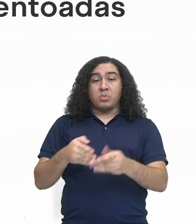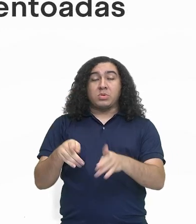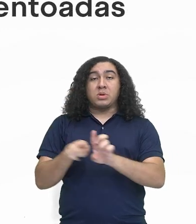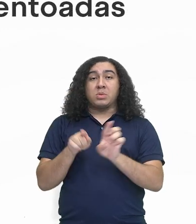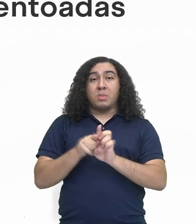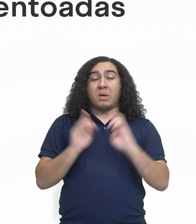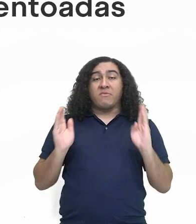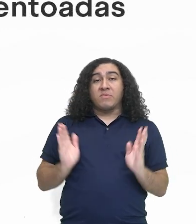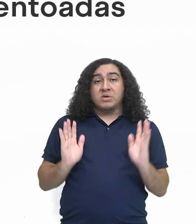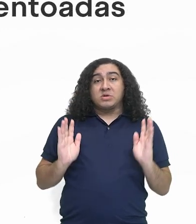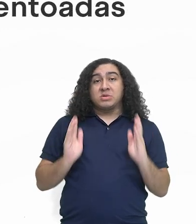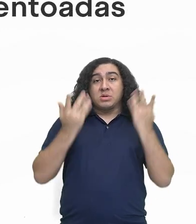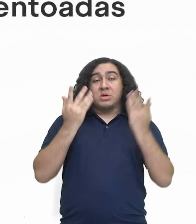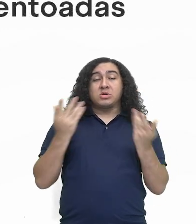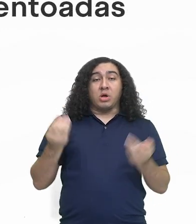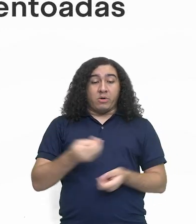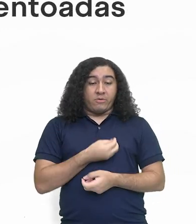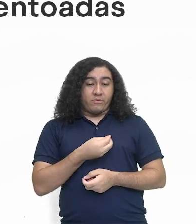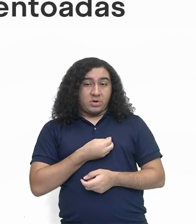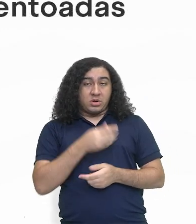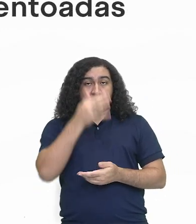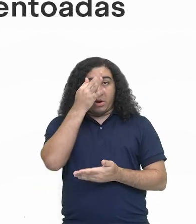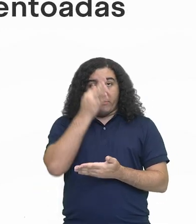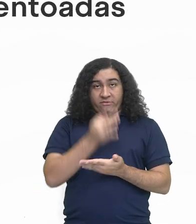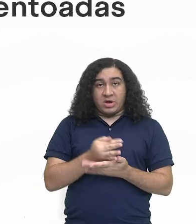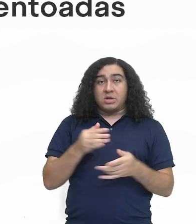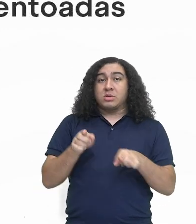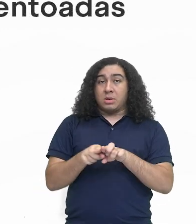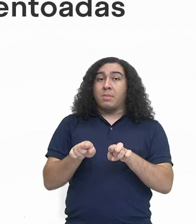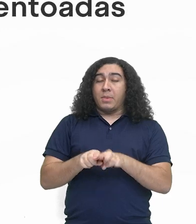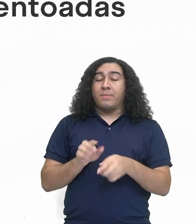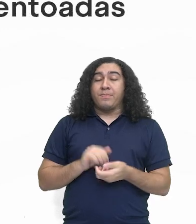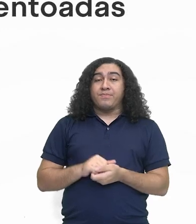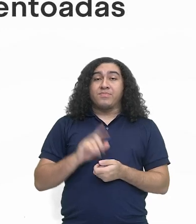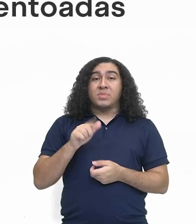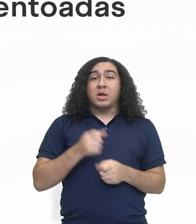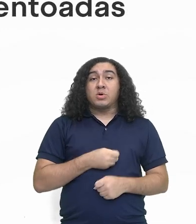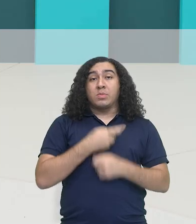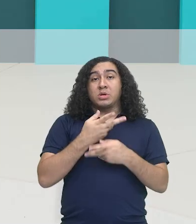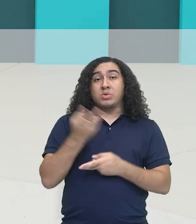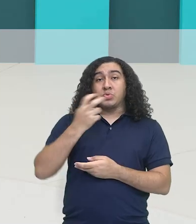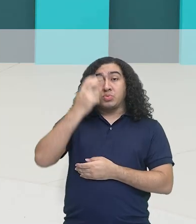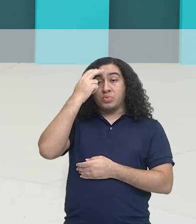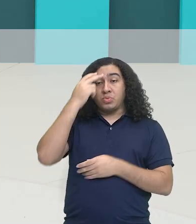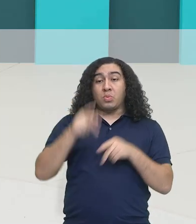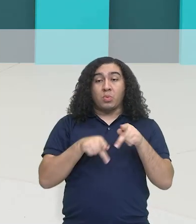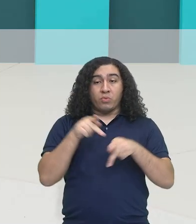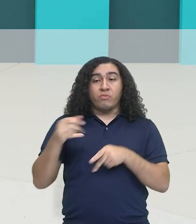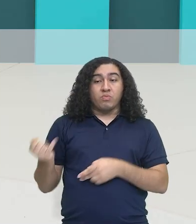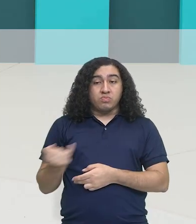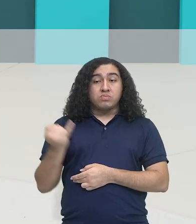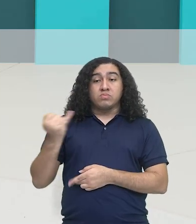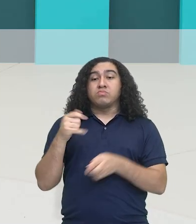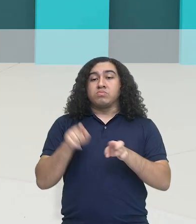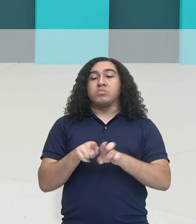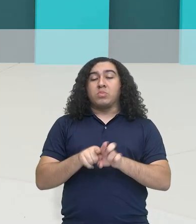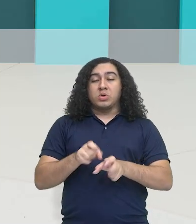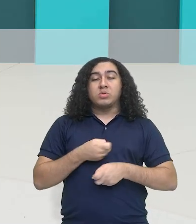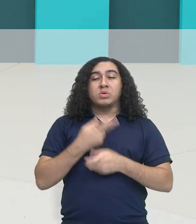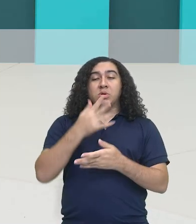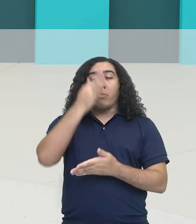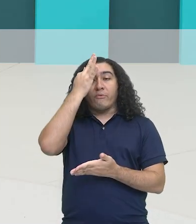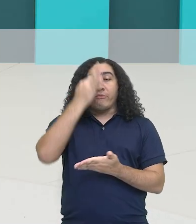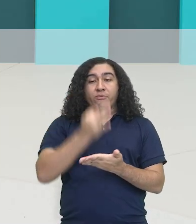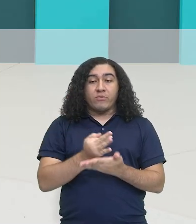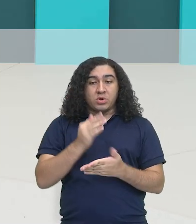gente consegue ver essa importância não só da expressão da cultura desse povo, mas também da expressão da fé